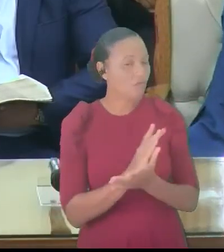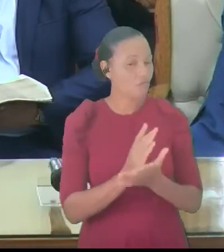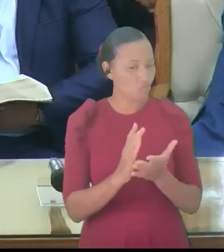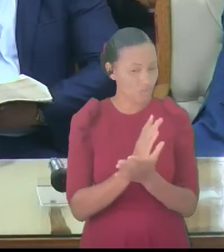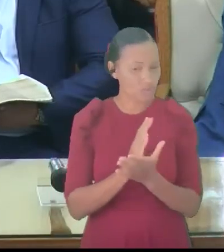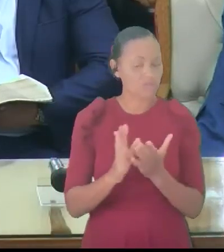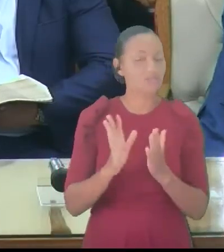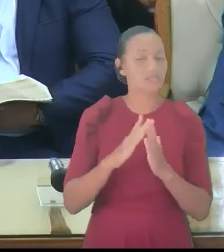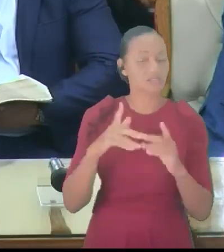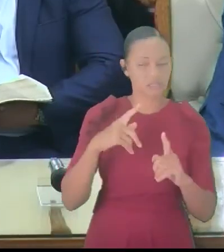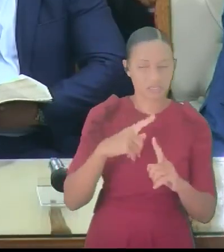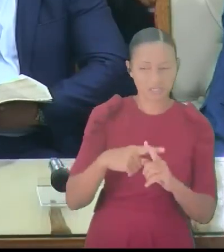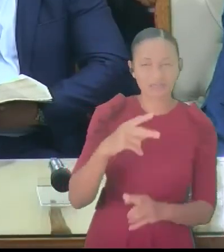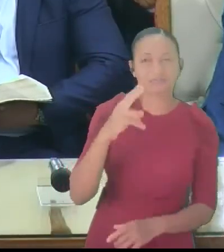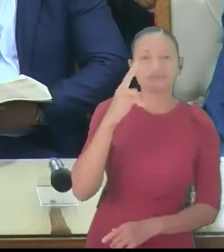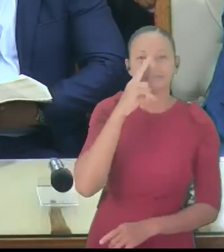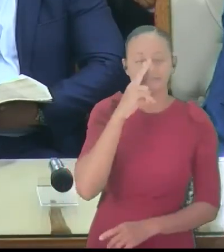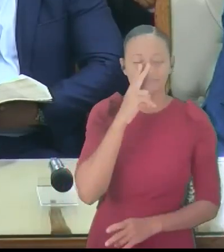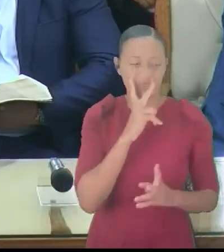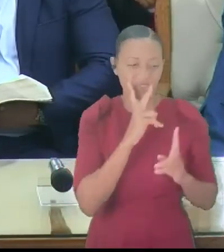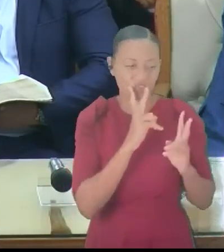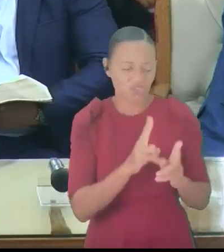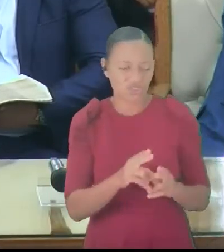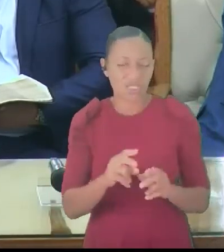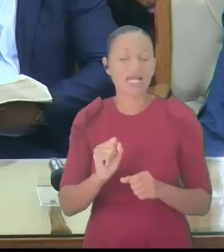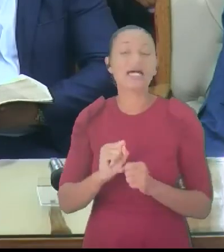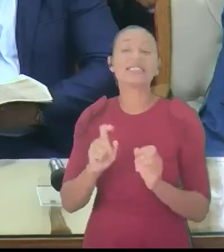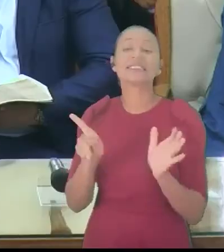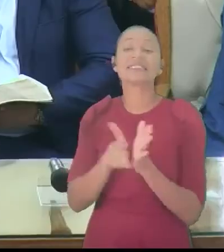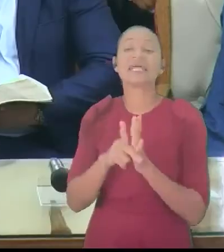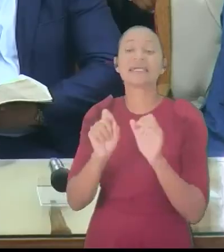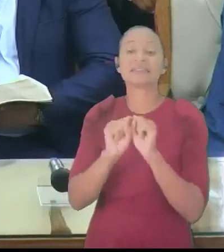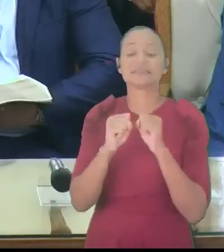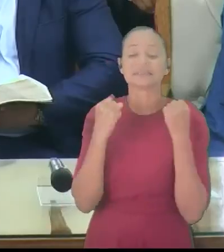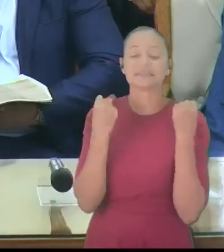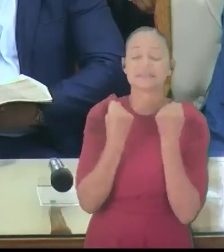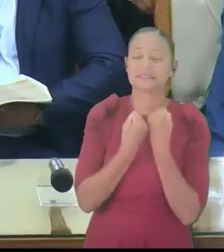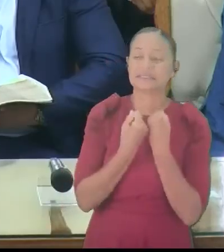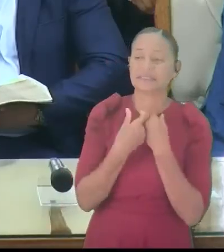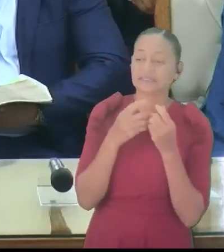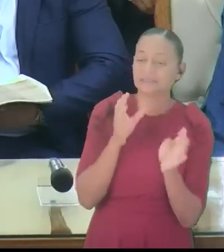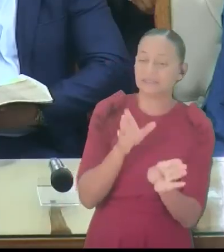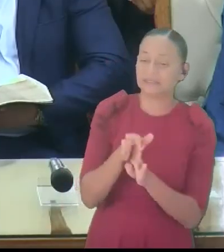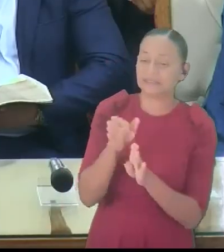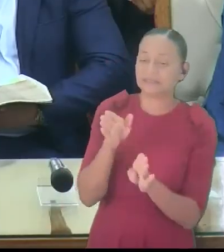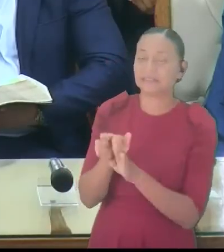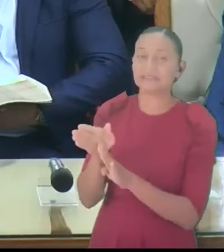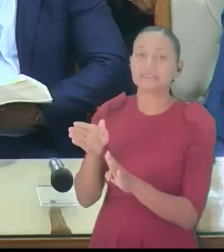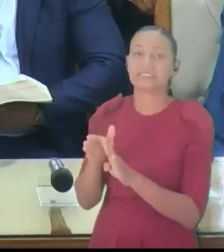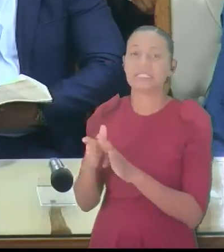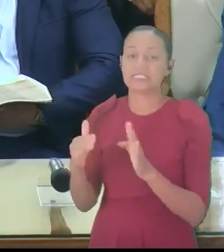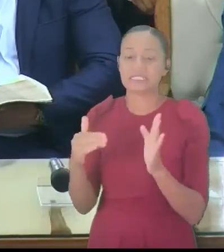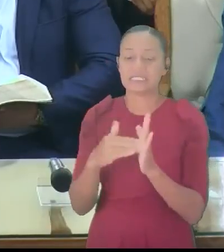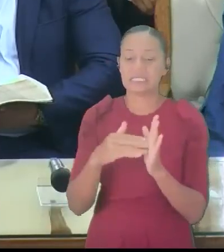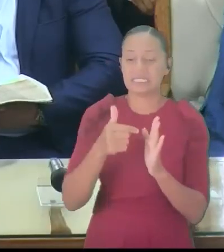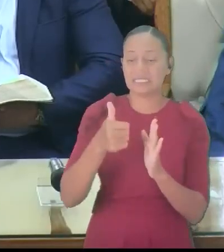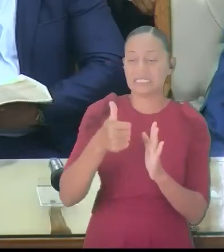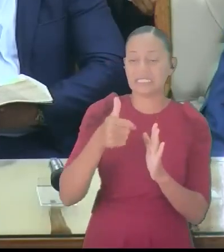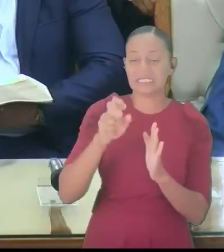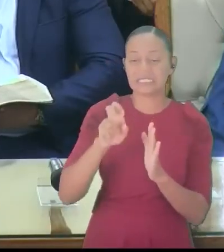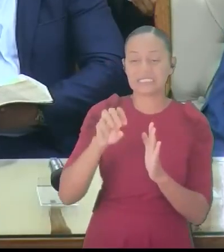também já estão seminários recomendando a pregar no máximo 15